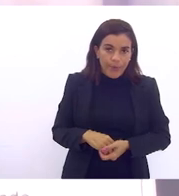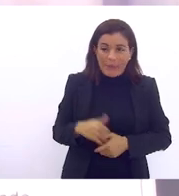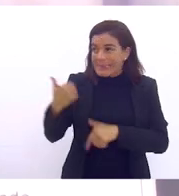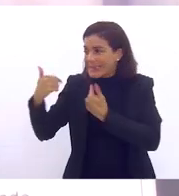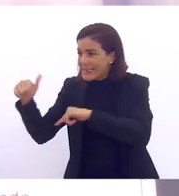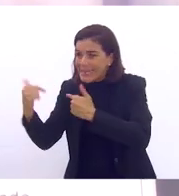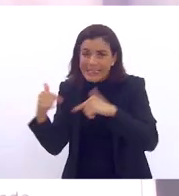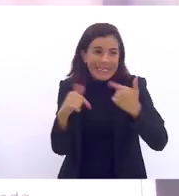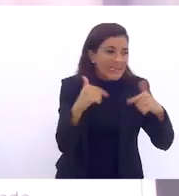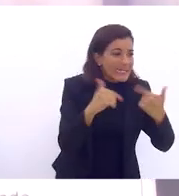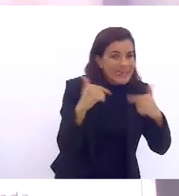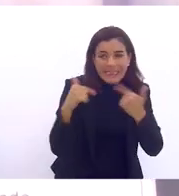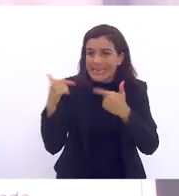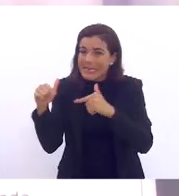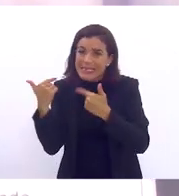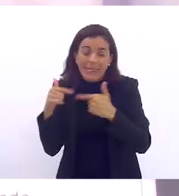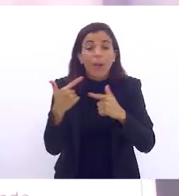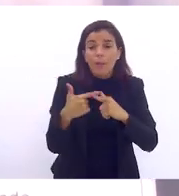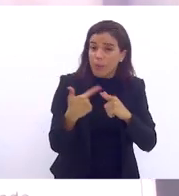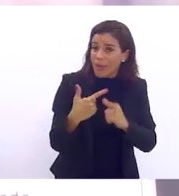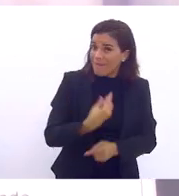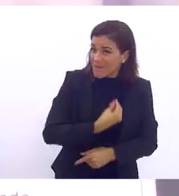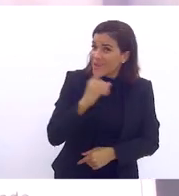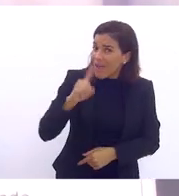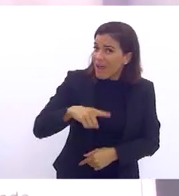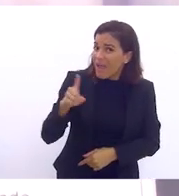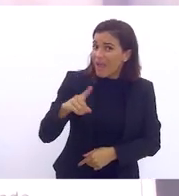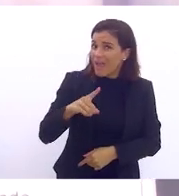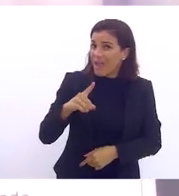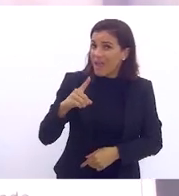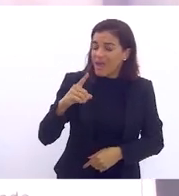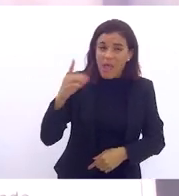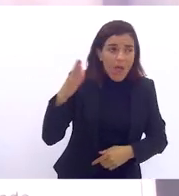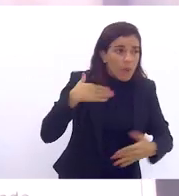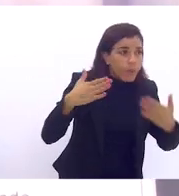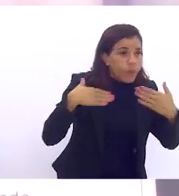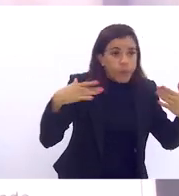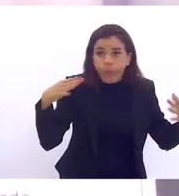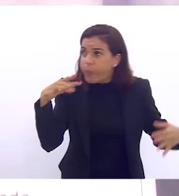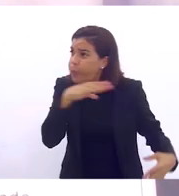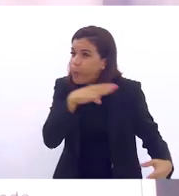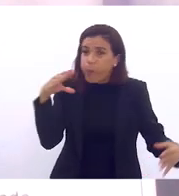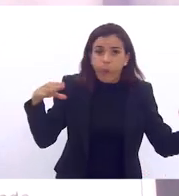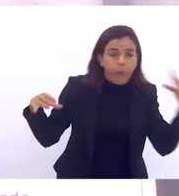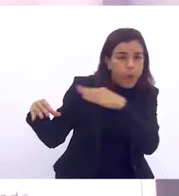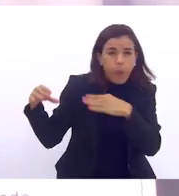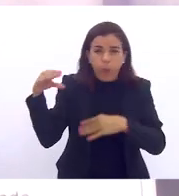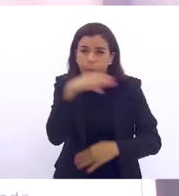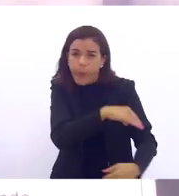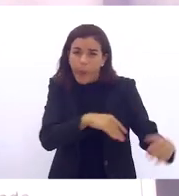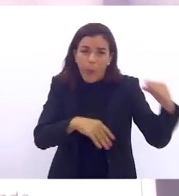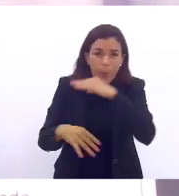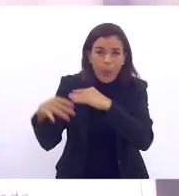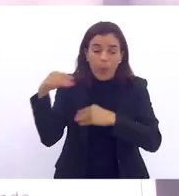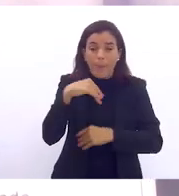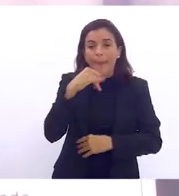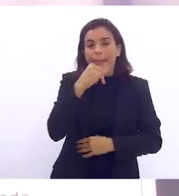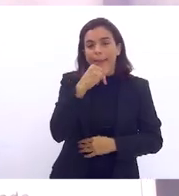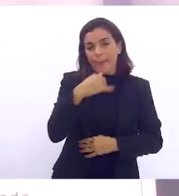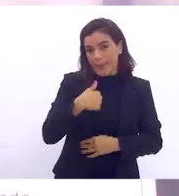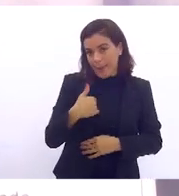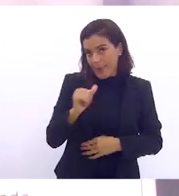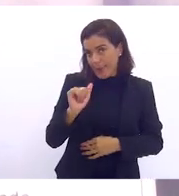na vida normal que a vida ela é corrida a gente muit das vezes eh vou dizer eu eu Anderson por exemplo